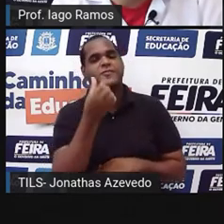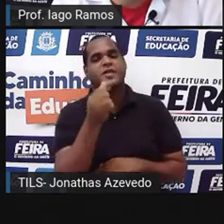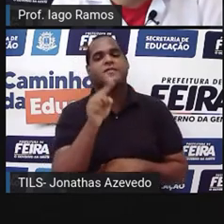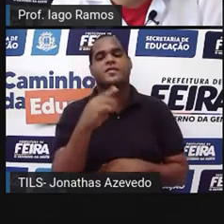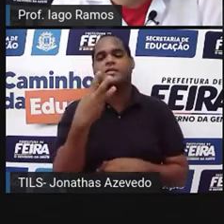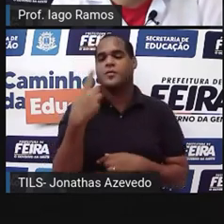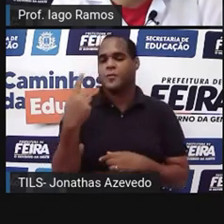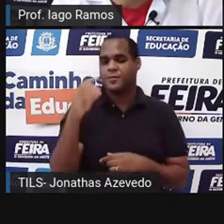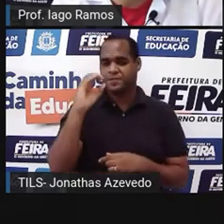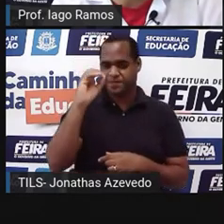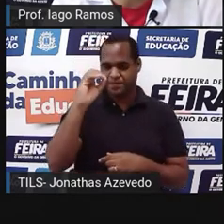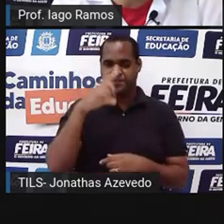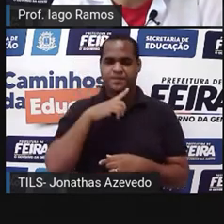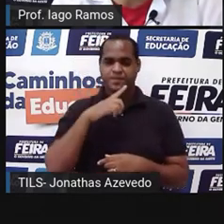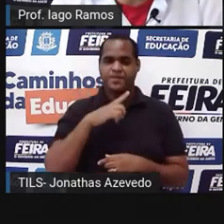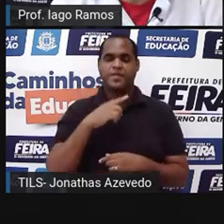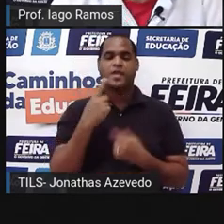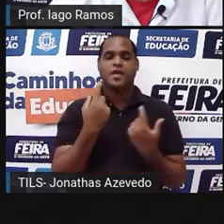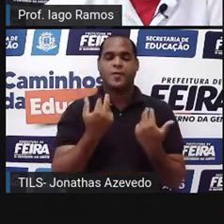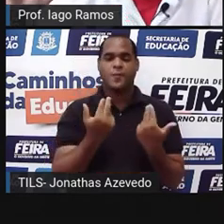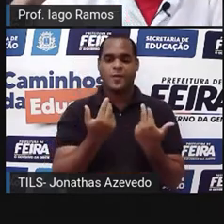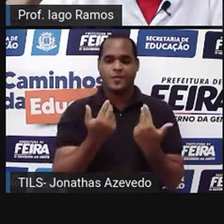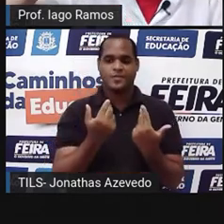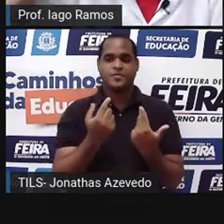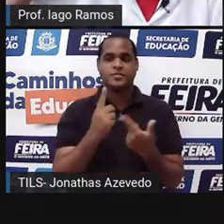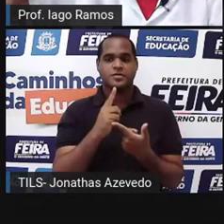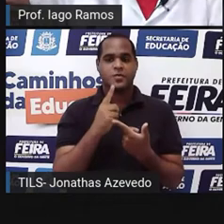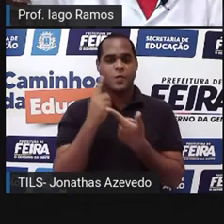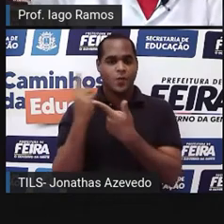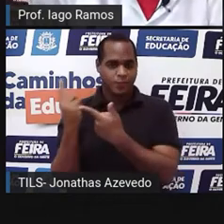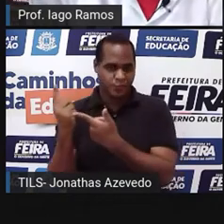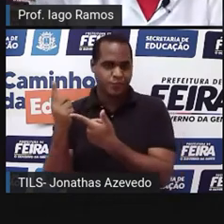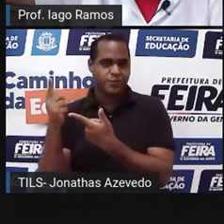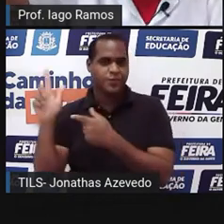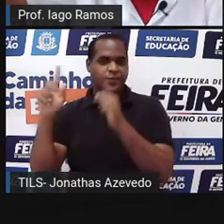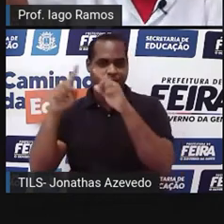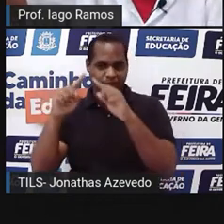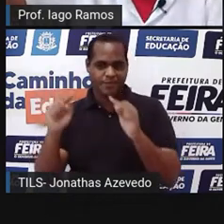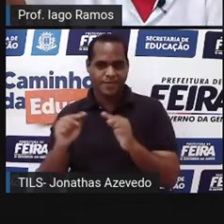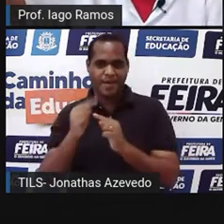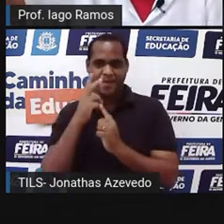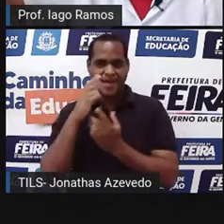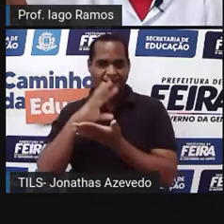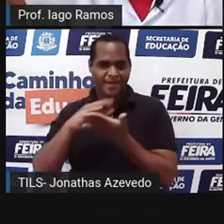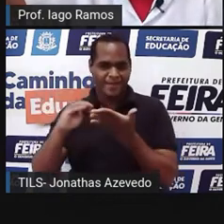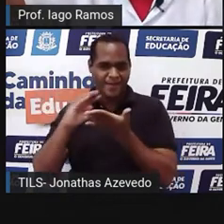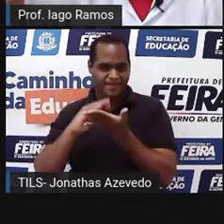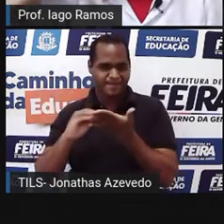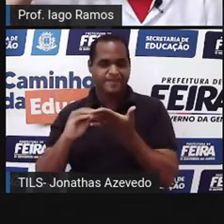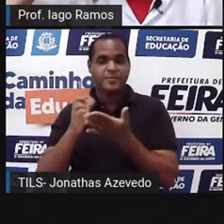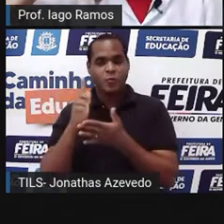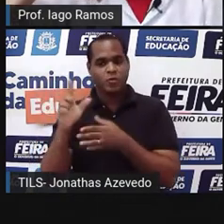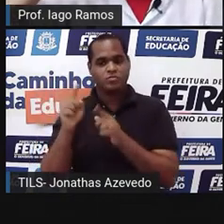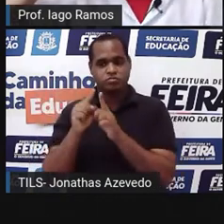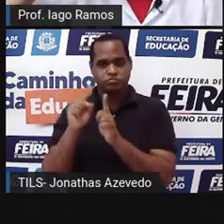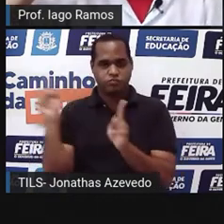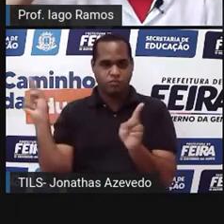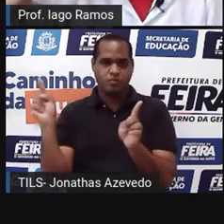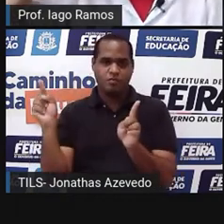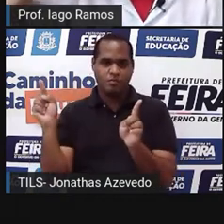56,31 graus, eu tenho o mesmo ângulo no triângulo que é a imitação, que é o triângulo